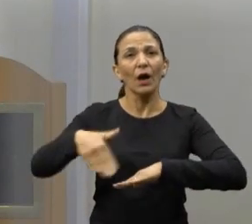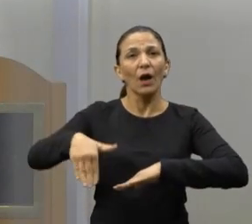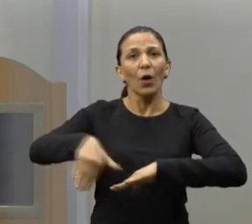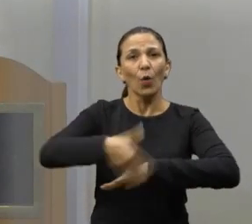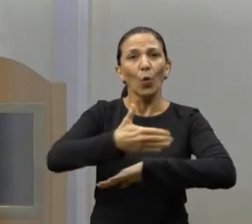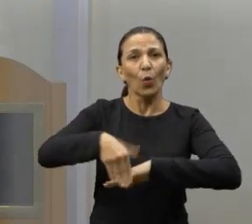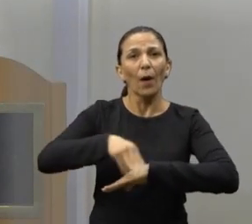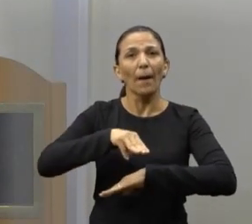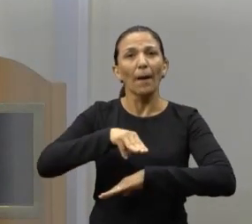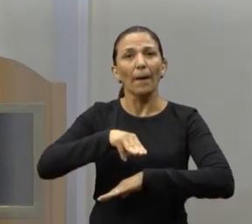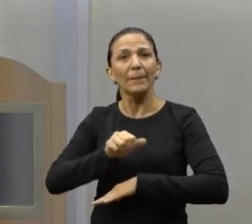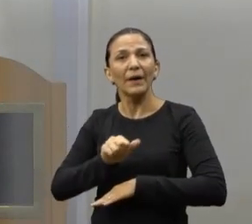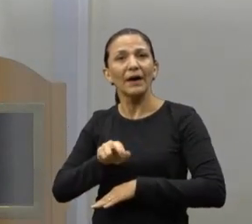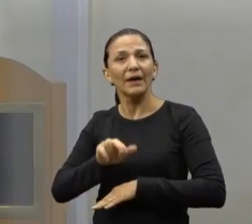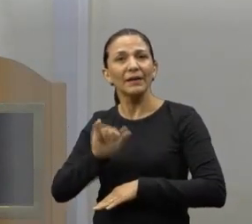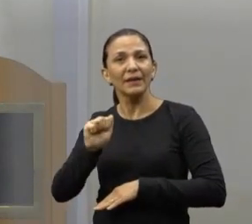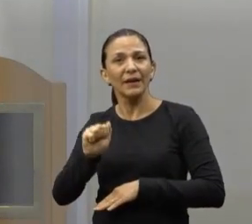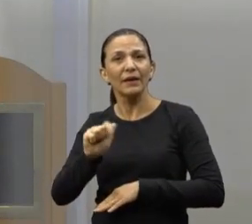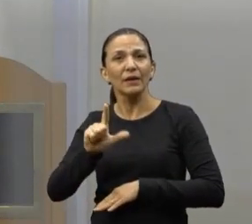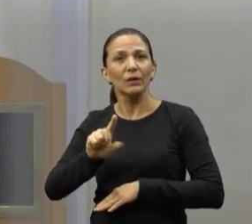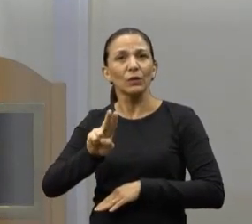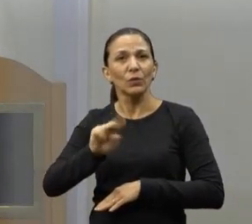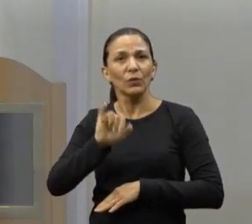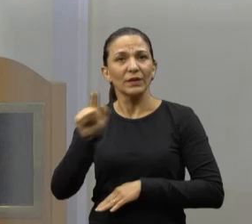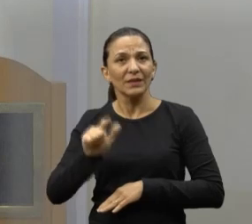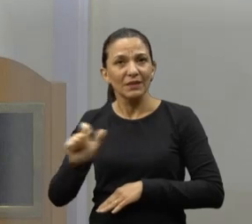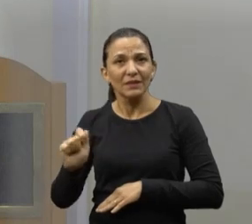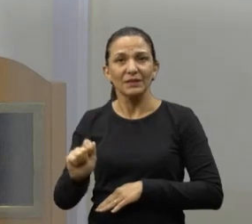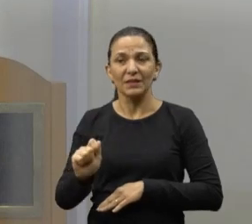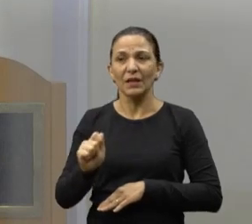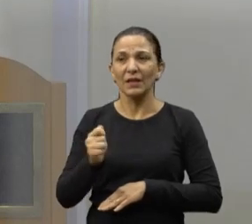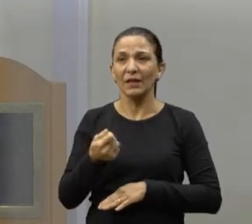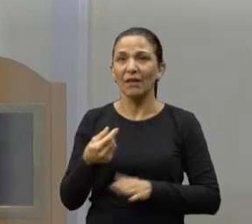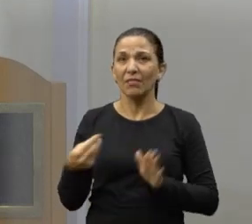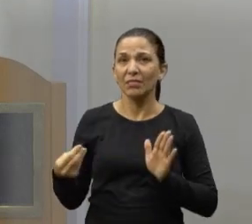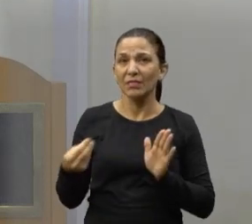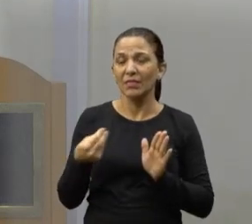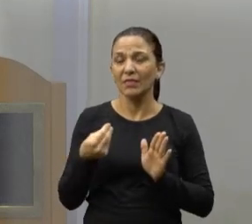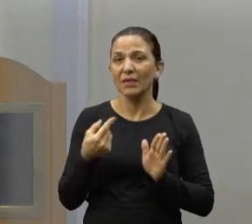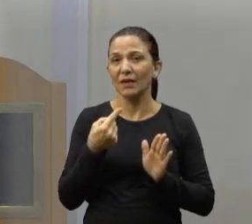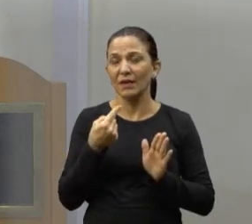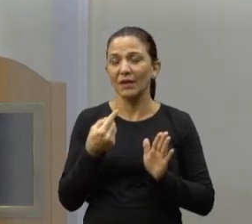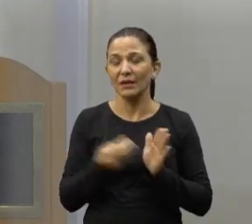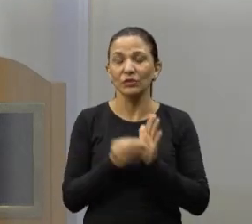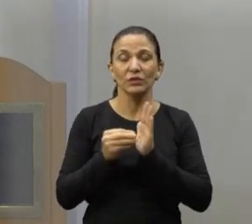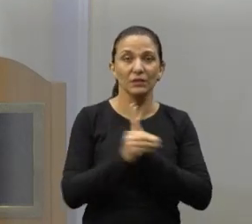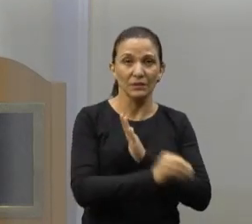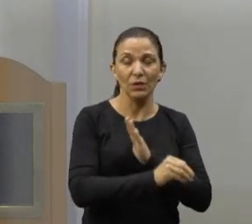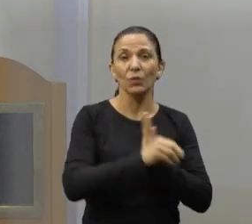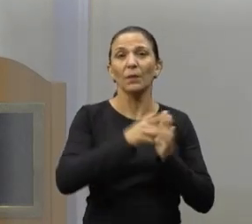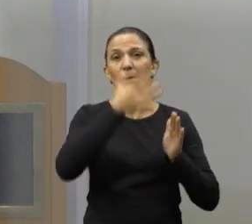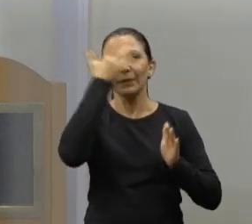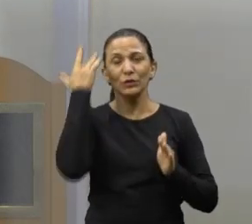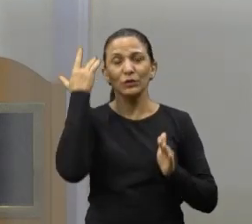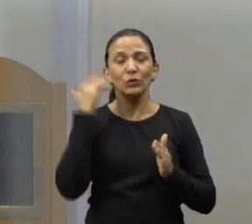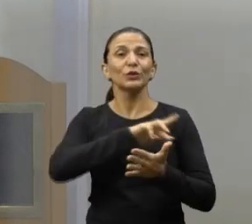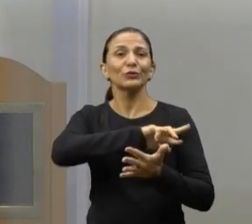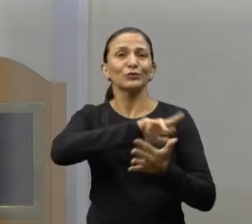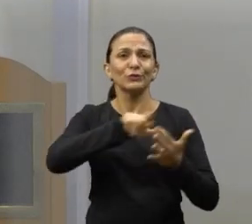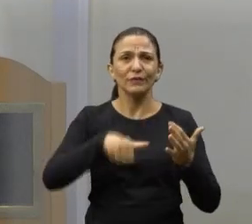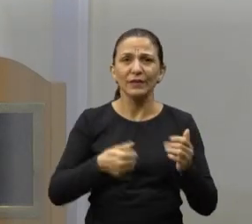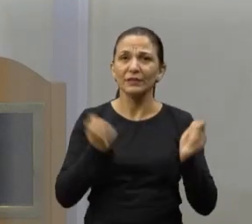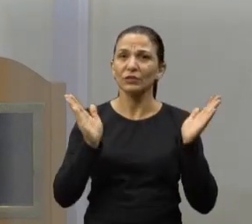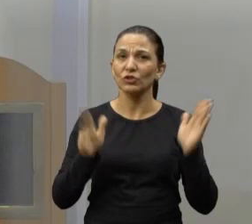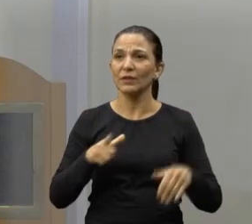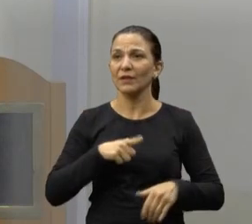Né É que o meu amigo boi trouxe aqui para nós e foi indicação de muitos aqui nesse gabinete e eu também fui